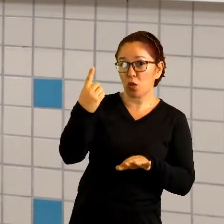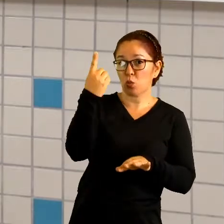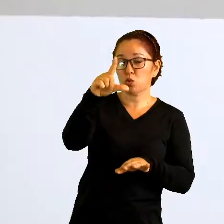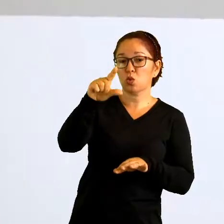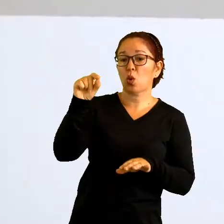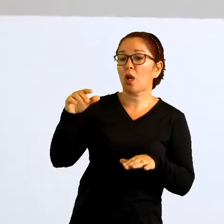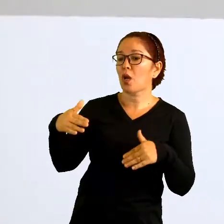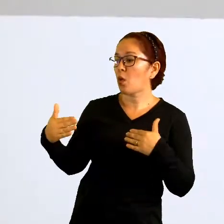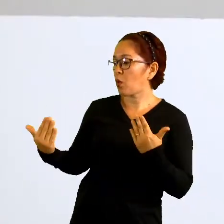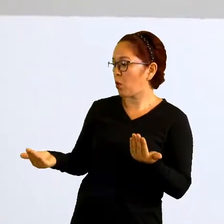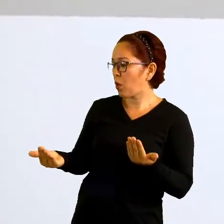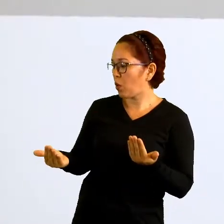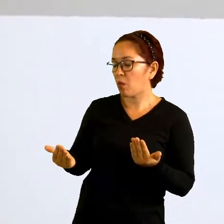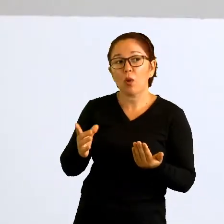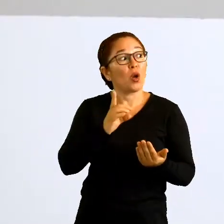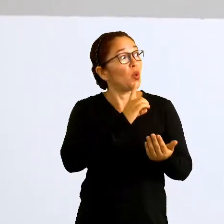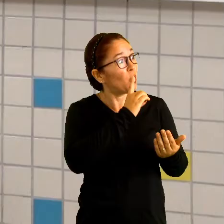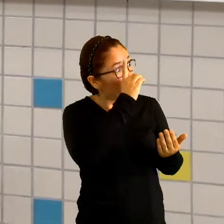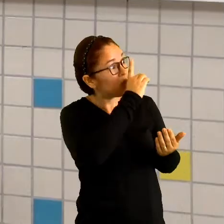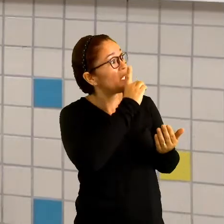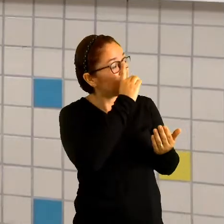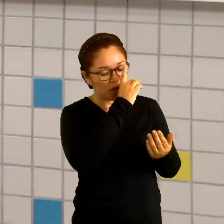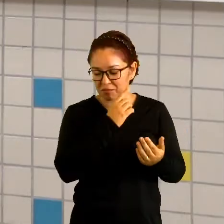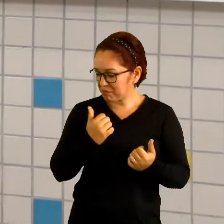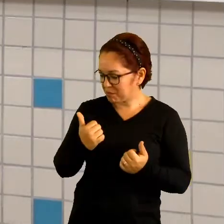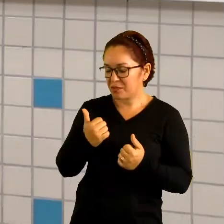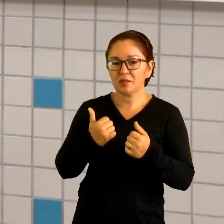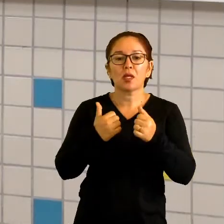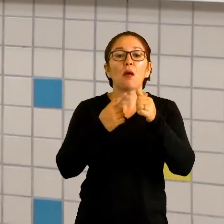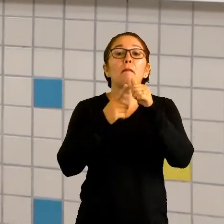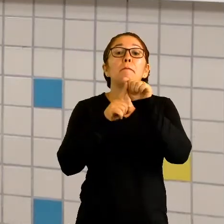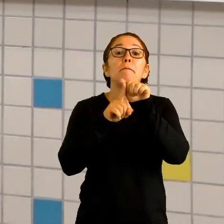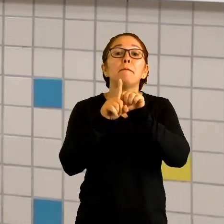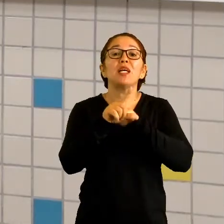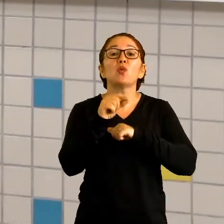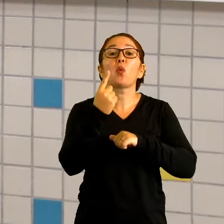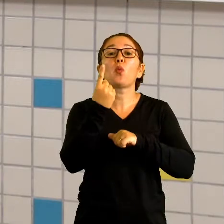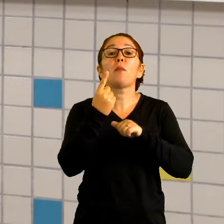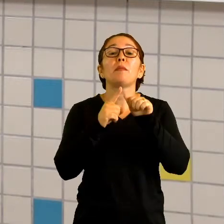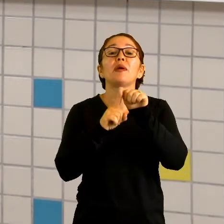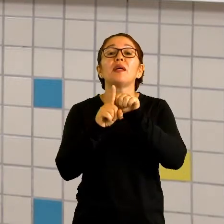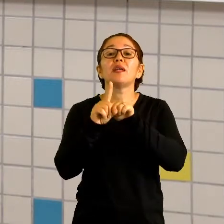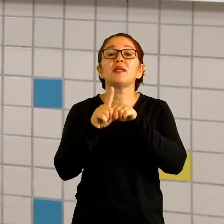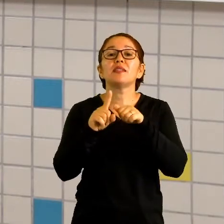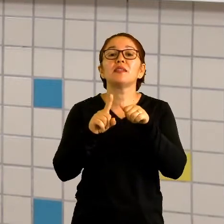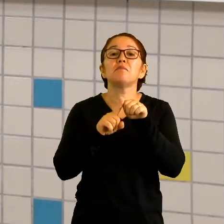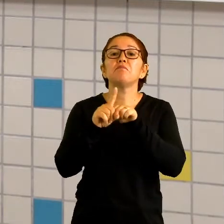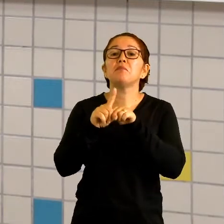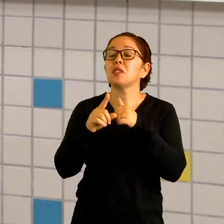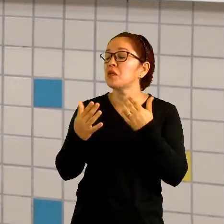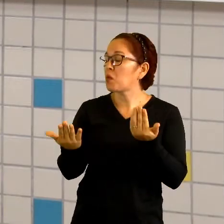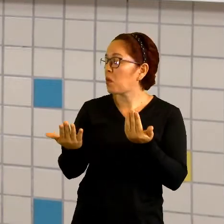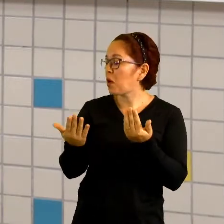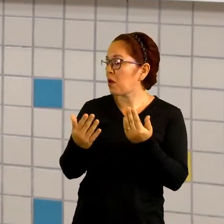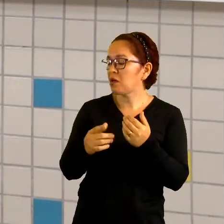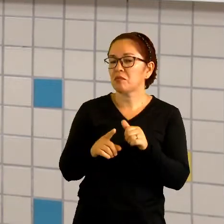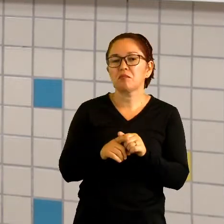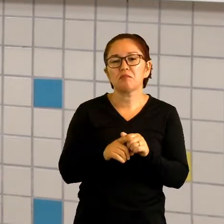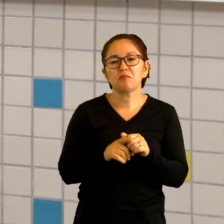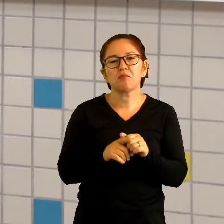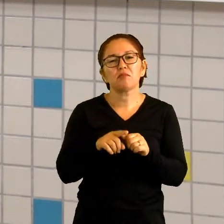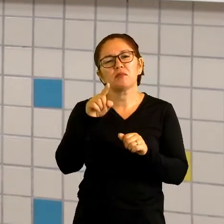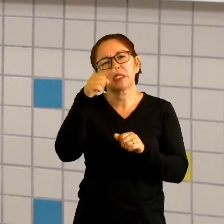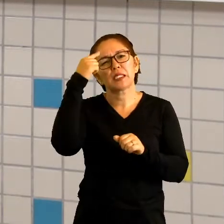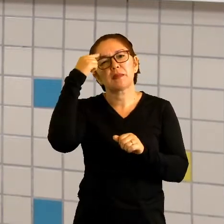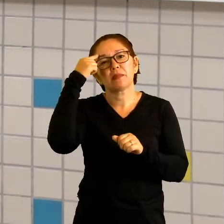Fava? Domingo. E o mês do ano? Qual o seu mês do ano? Qual o mês